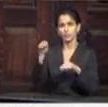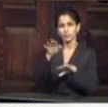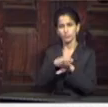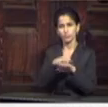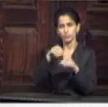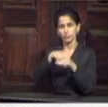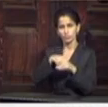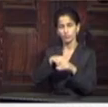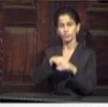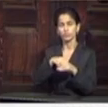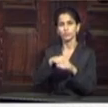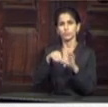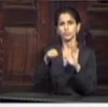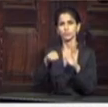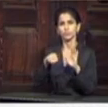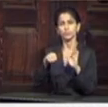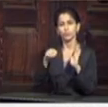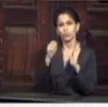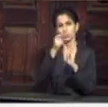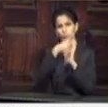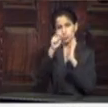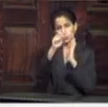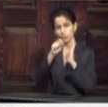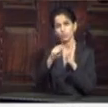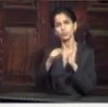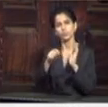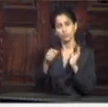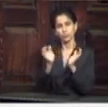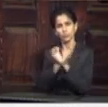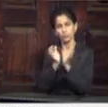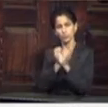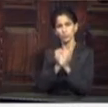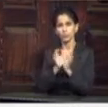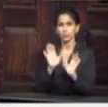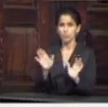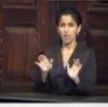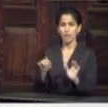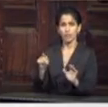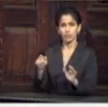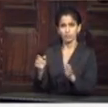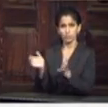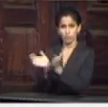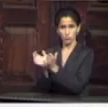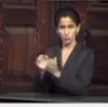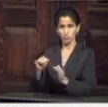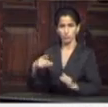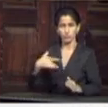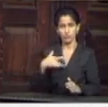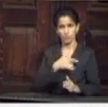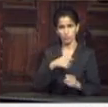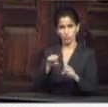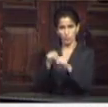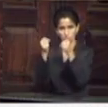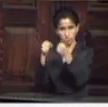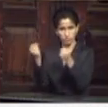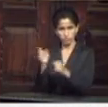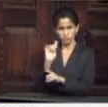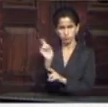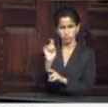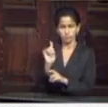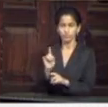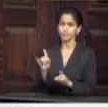empresa da área da saúde quebrou, senhor presidente. Mas, infelizmente, o que está acontecendo aqui é